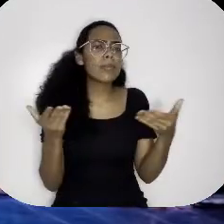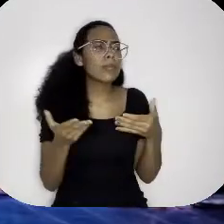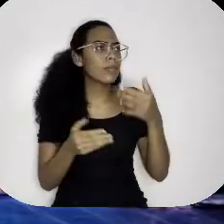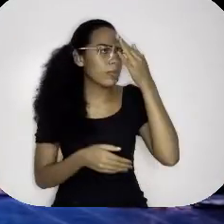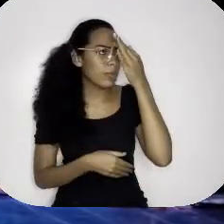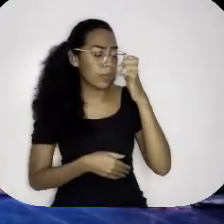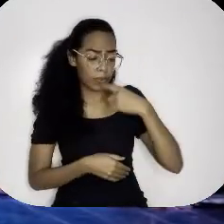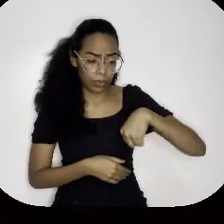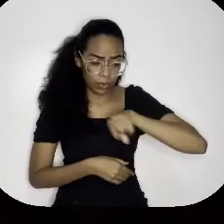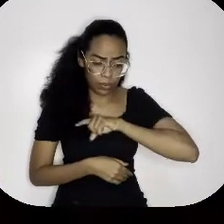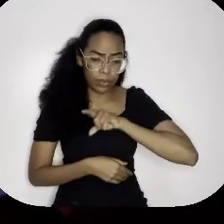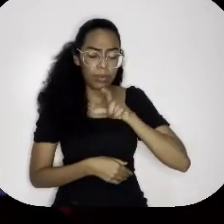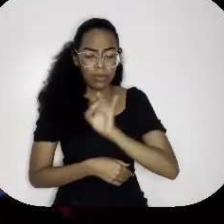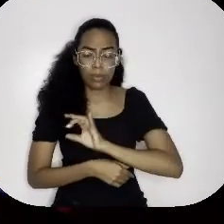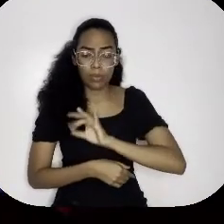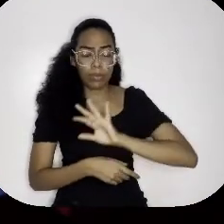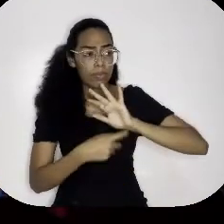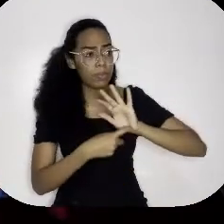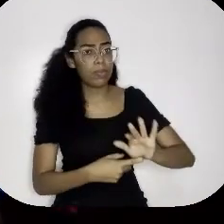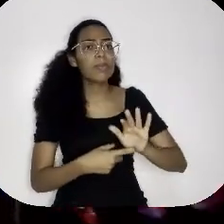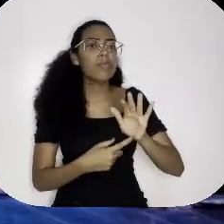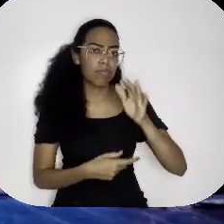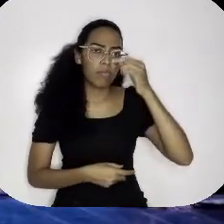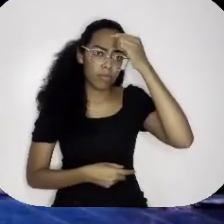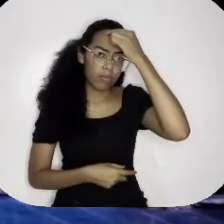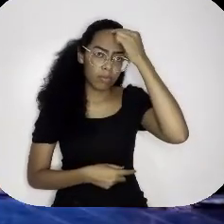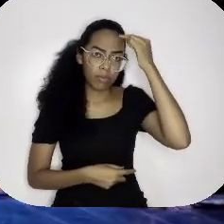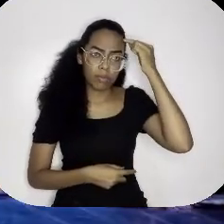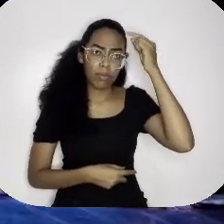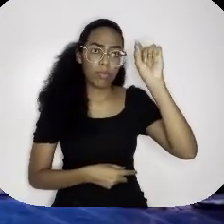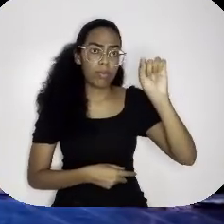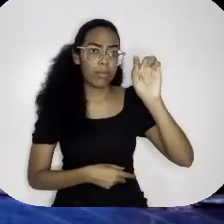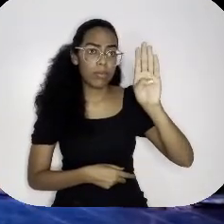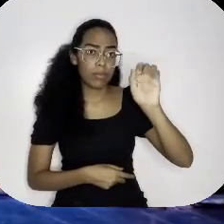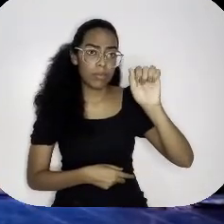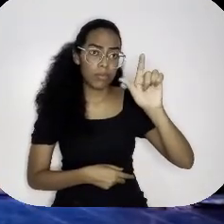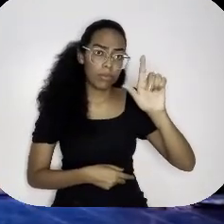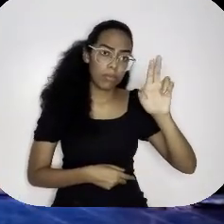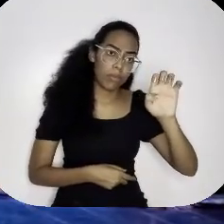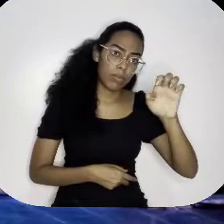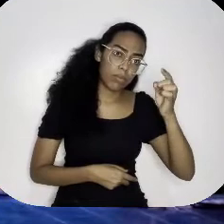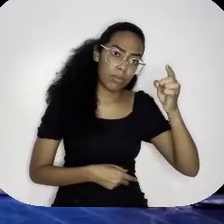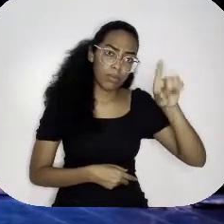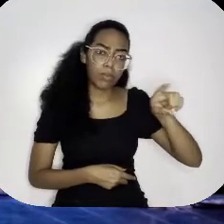nossos medos que agora viemos cantar. Quero ouvir. Ser o Baluaê,